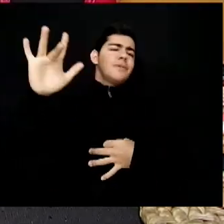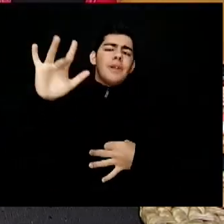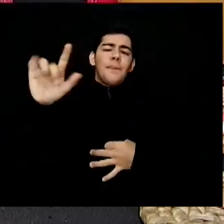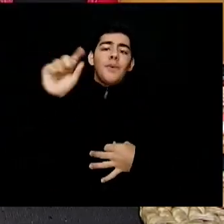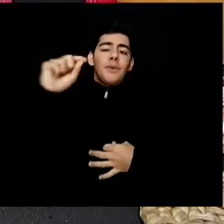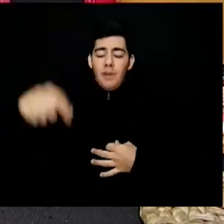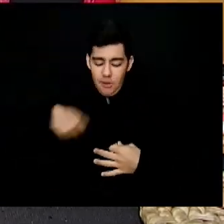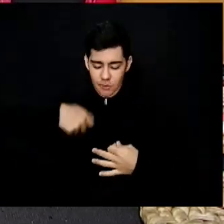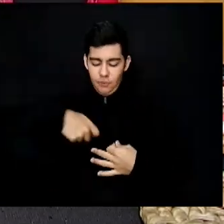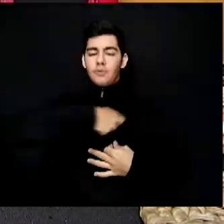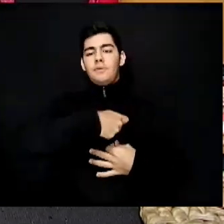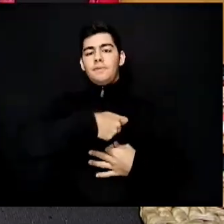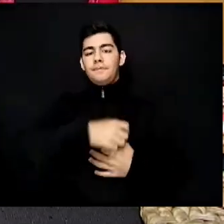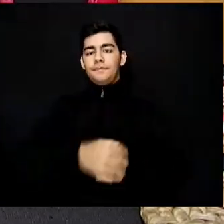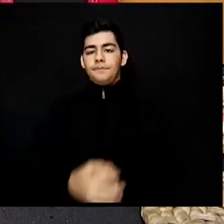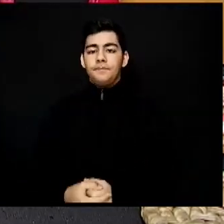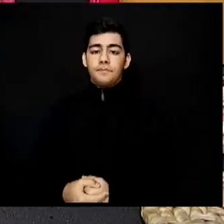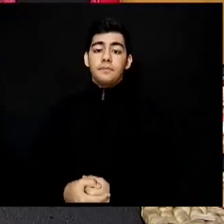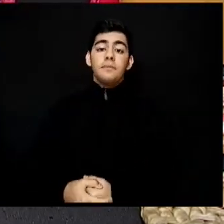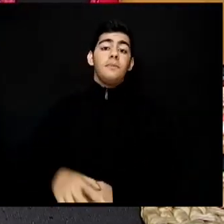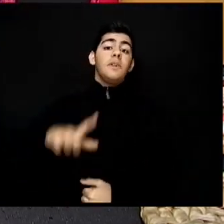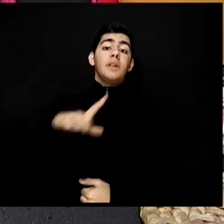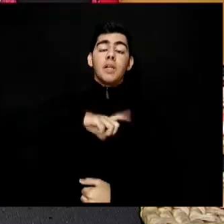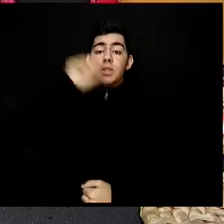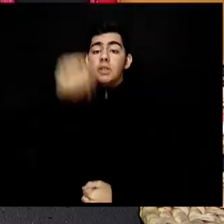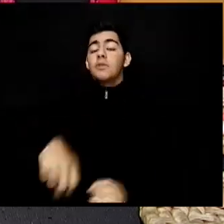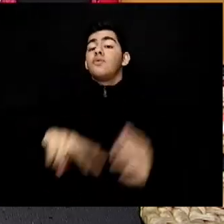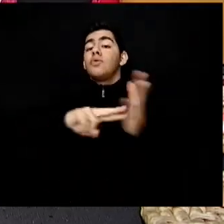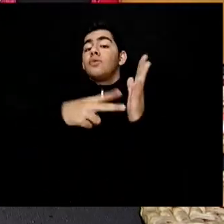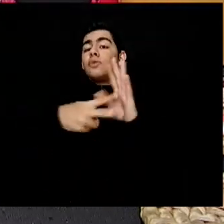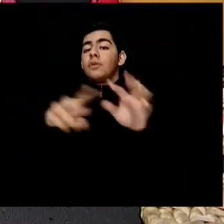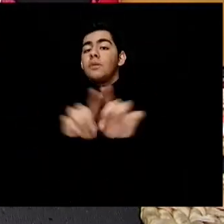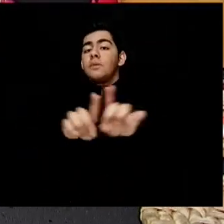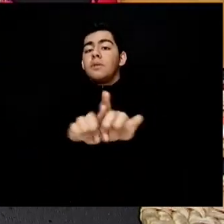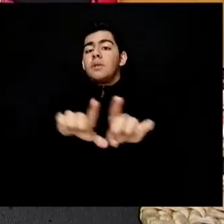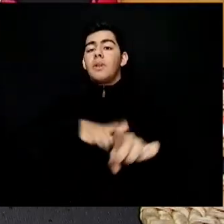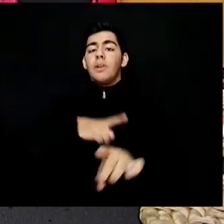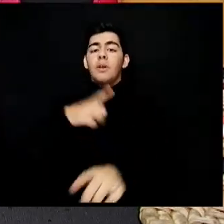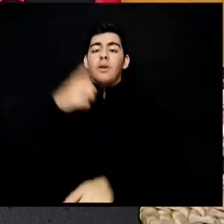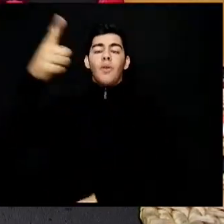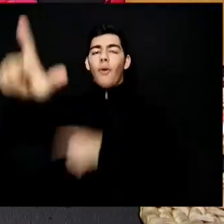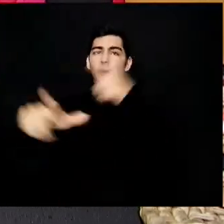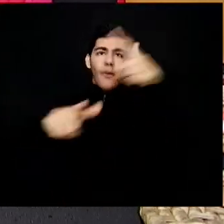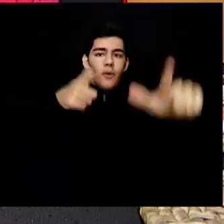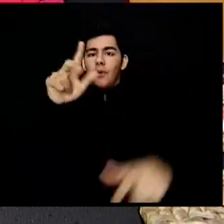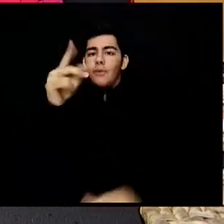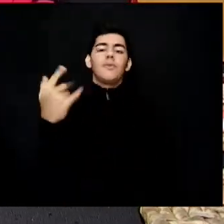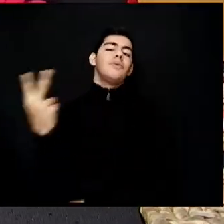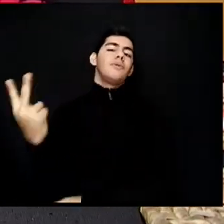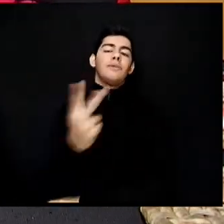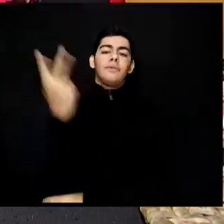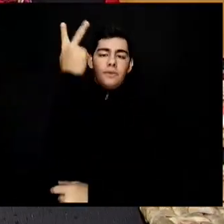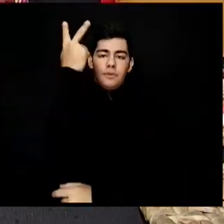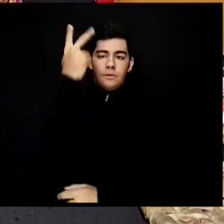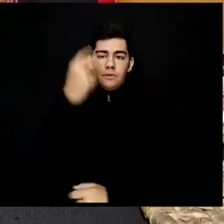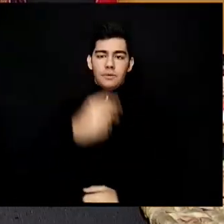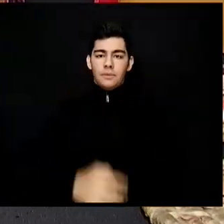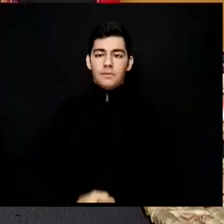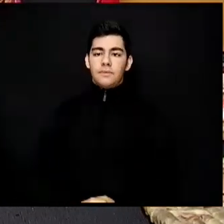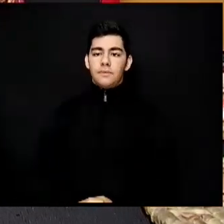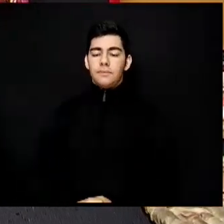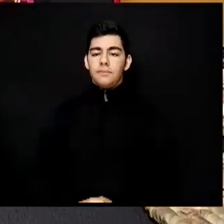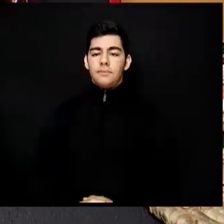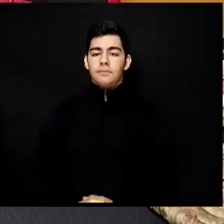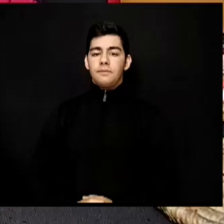um sentido, que tem um valor, tem outros significados, são outras importâncias. Com certeza. Então a gente já viu que vai ser